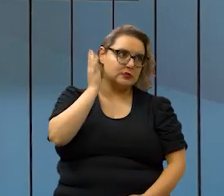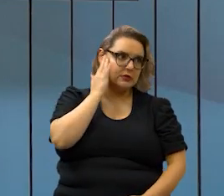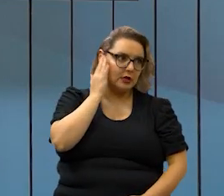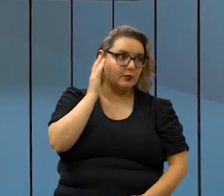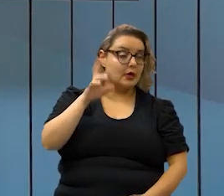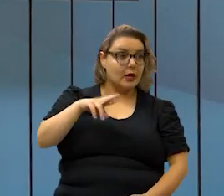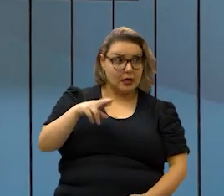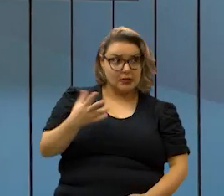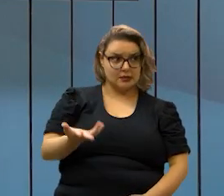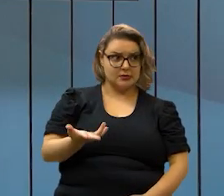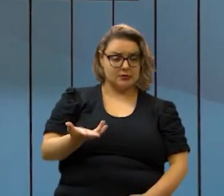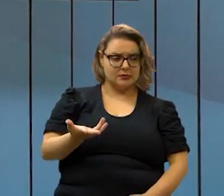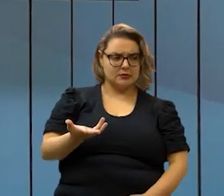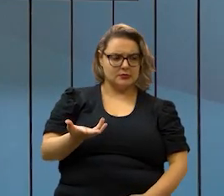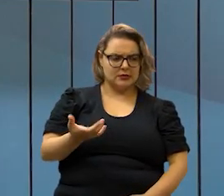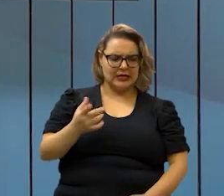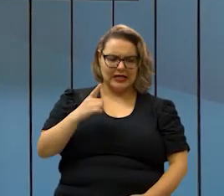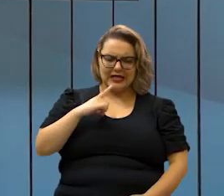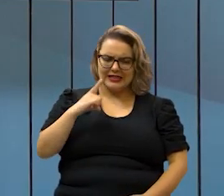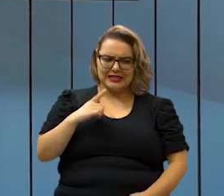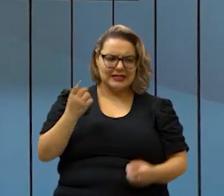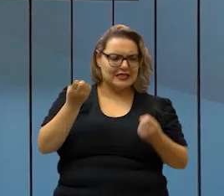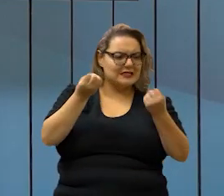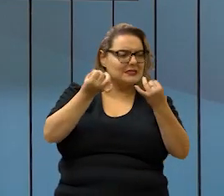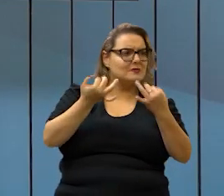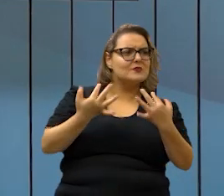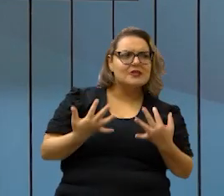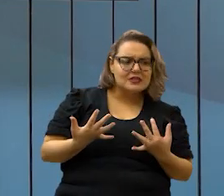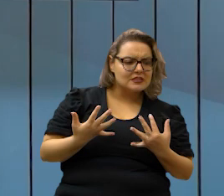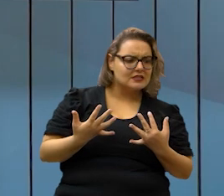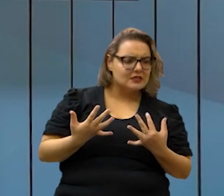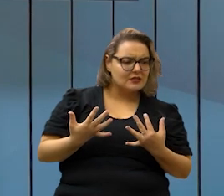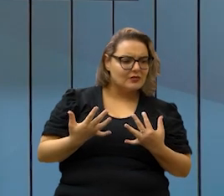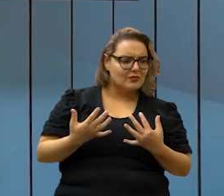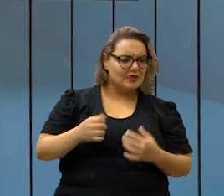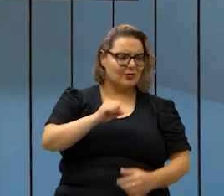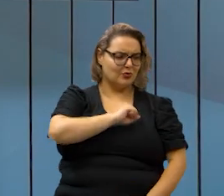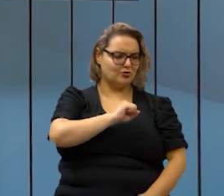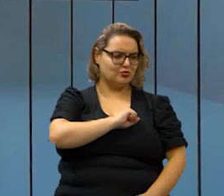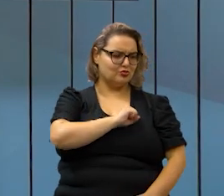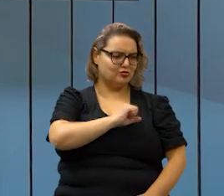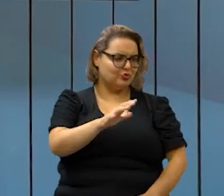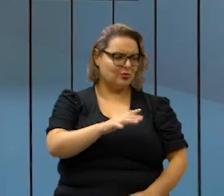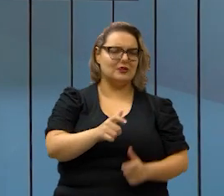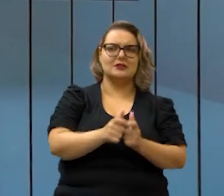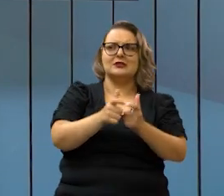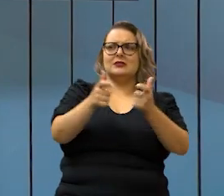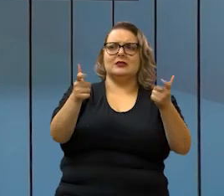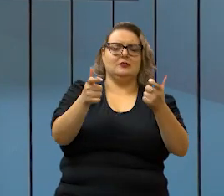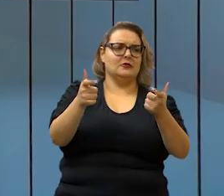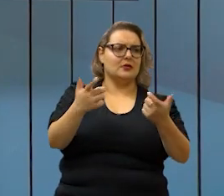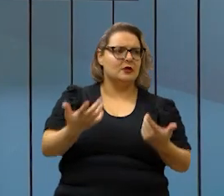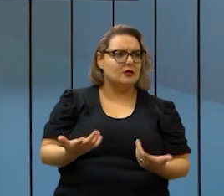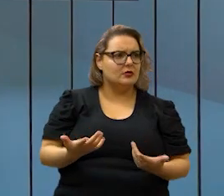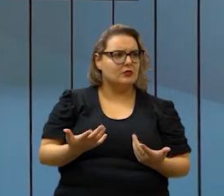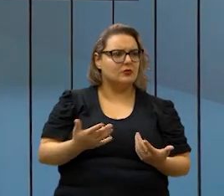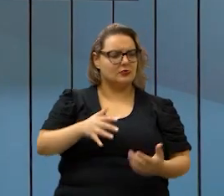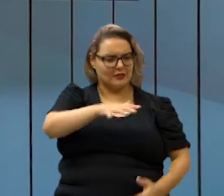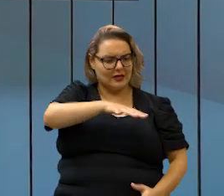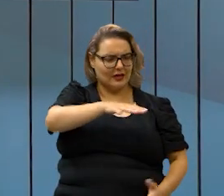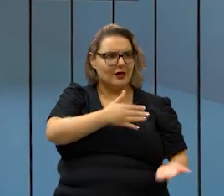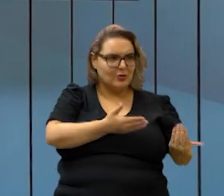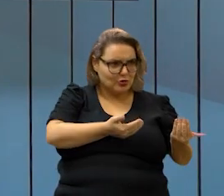o motivo. Tem alguma explicação para esses infartos terem crescido tanto assim entre